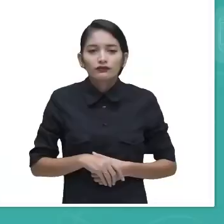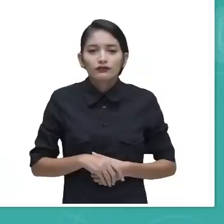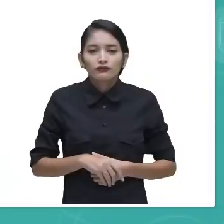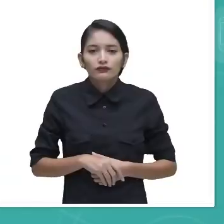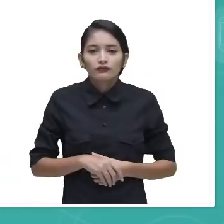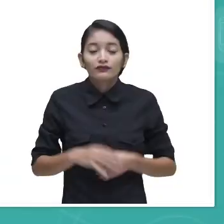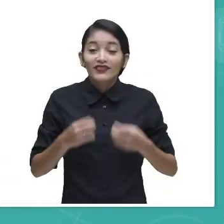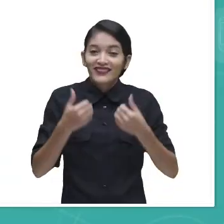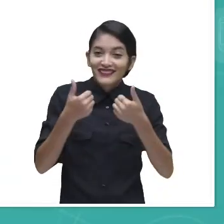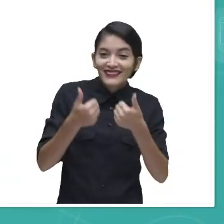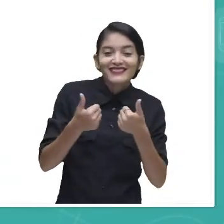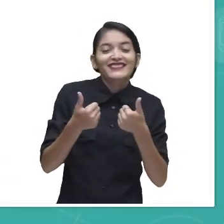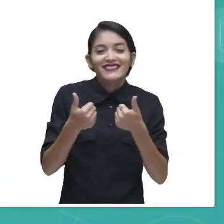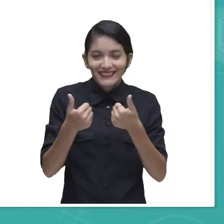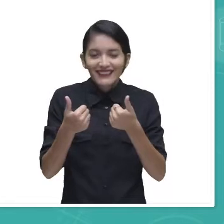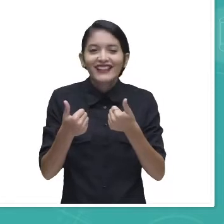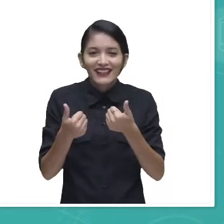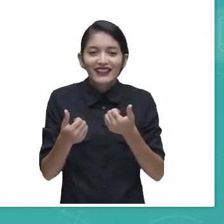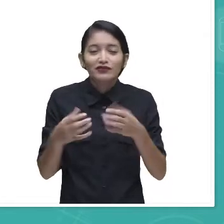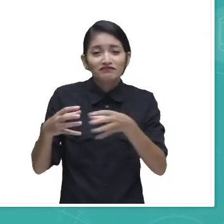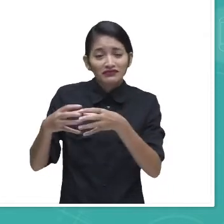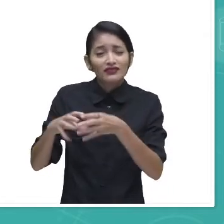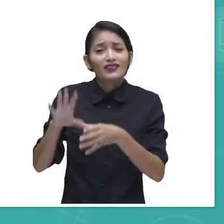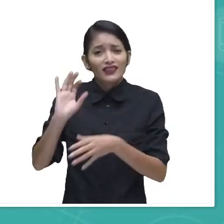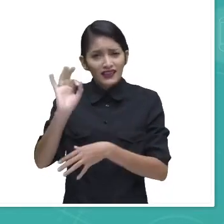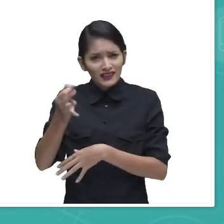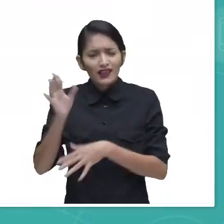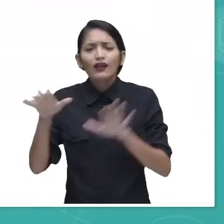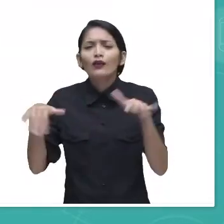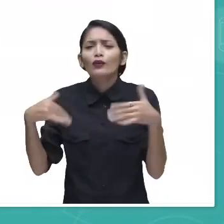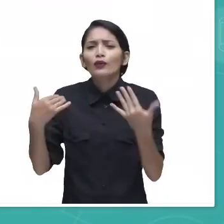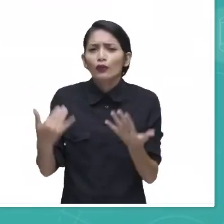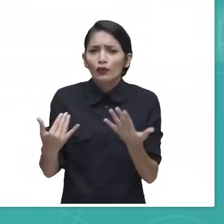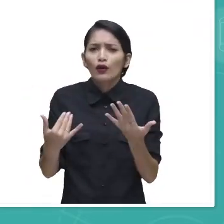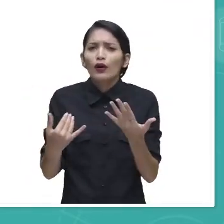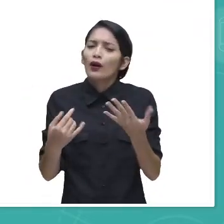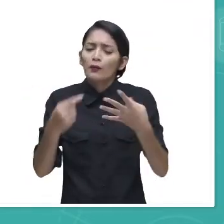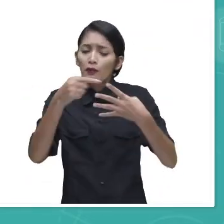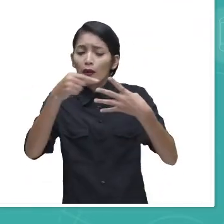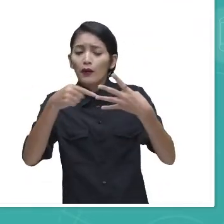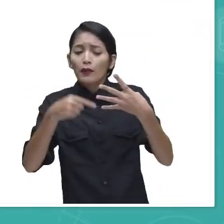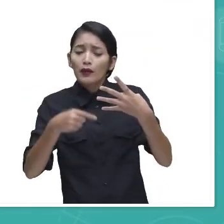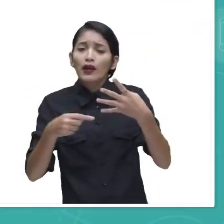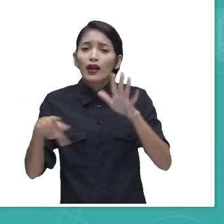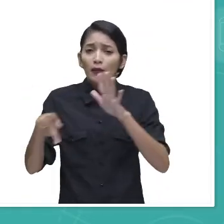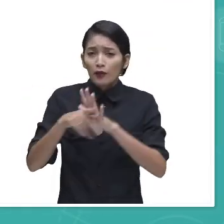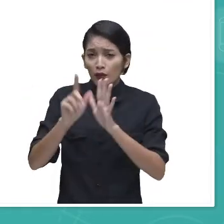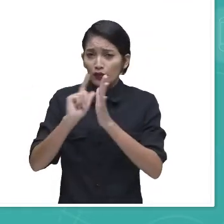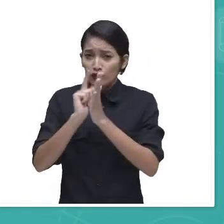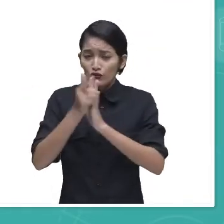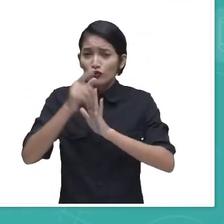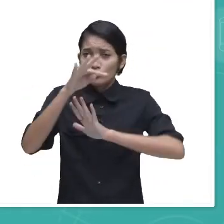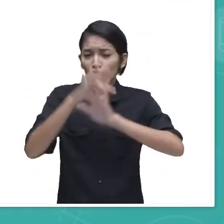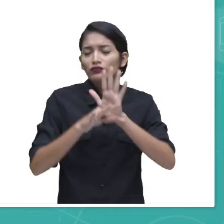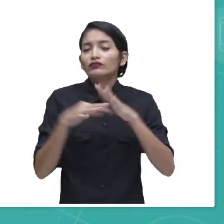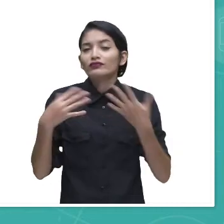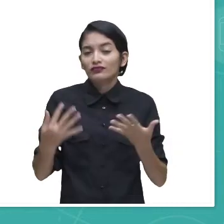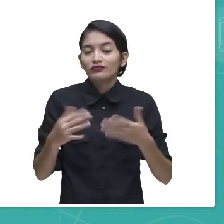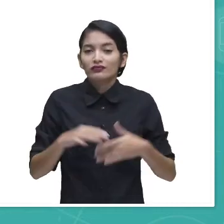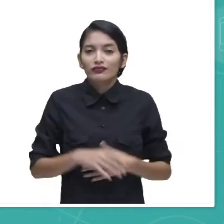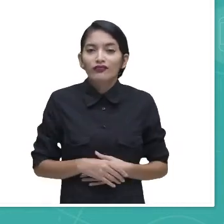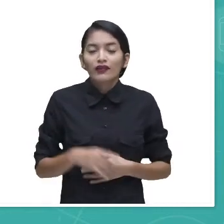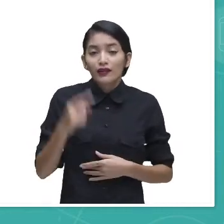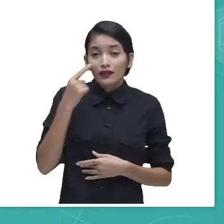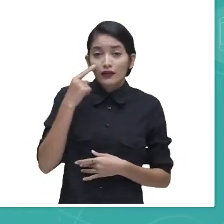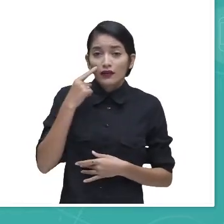Muito bem, turmas. Conseguiram acertar qual é o gênero textual que pertence ao texto? Então, vocês